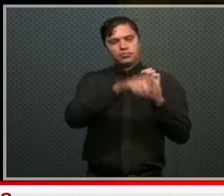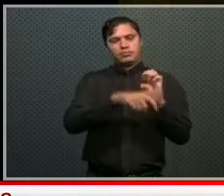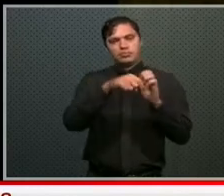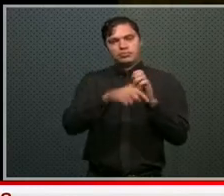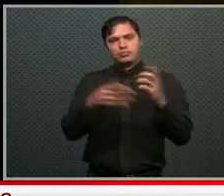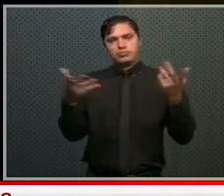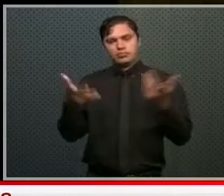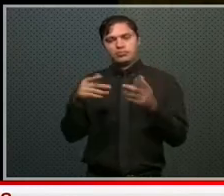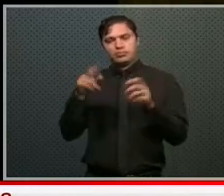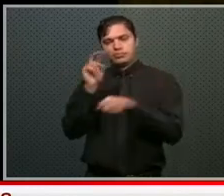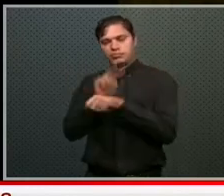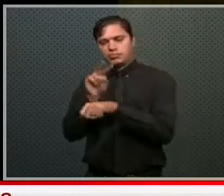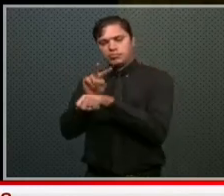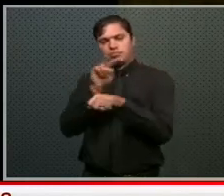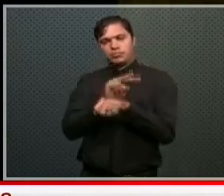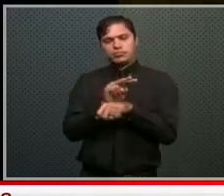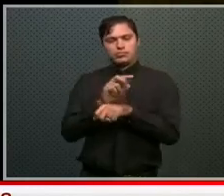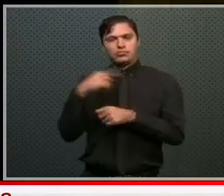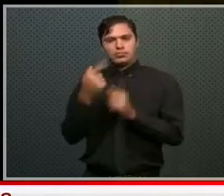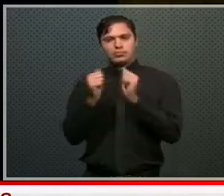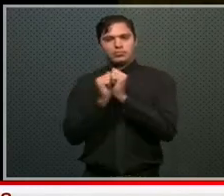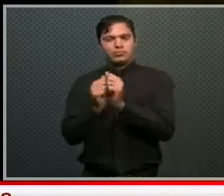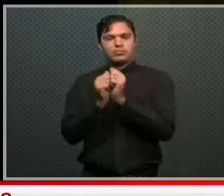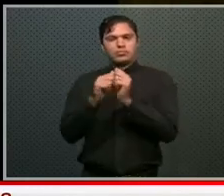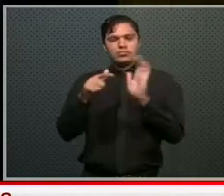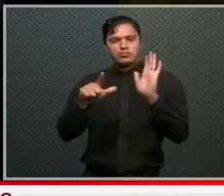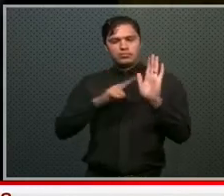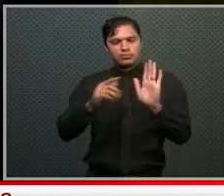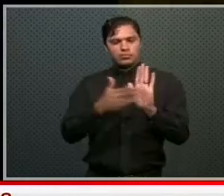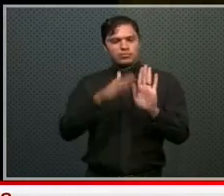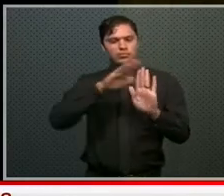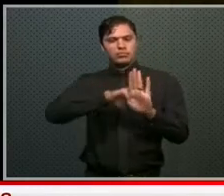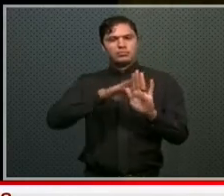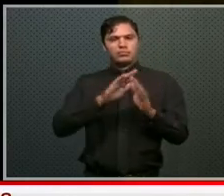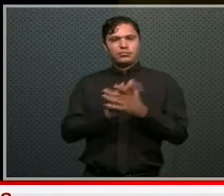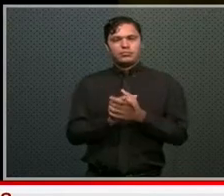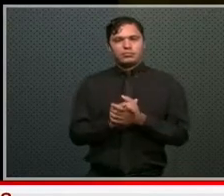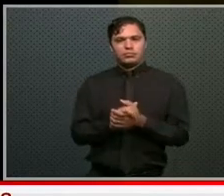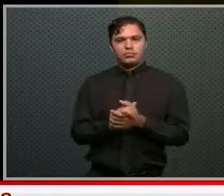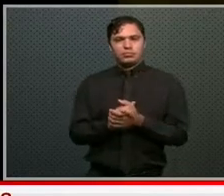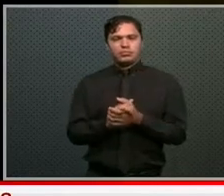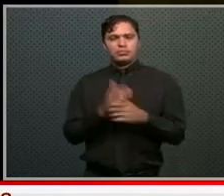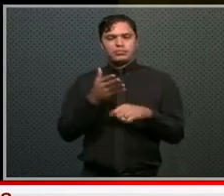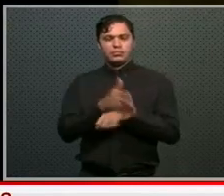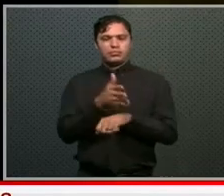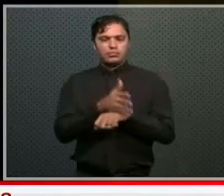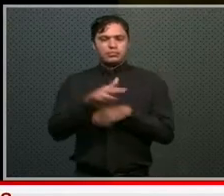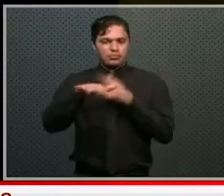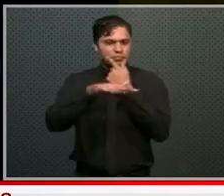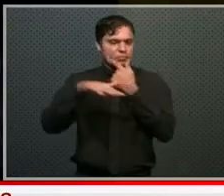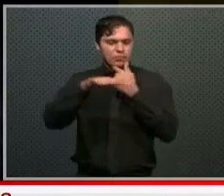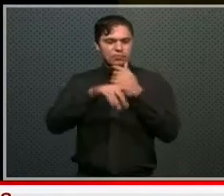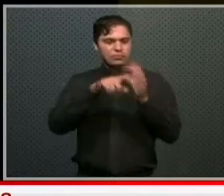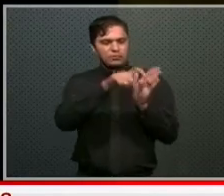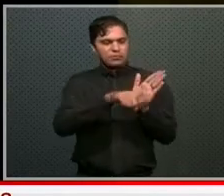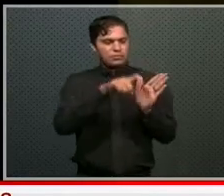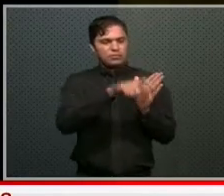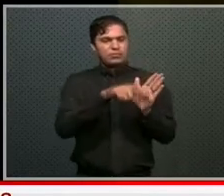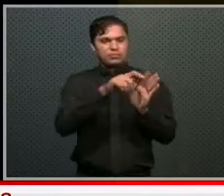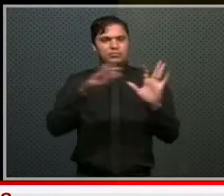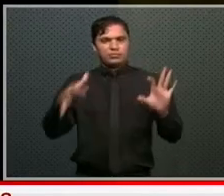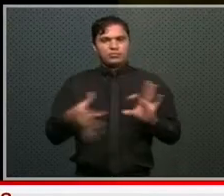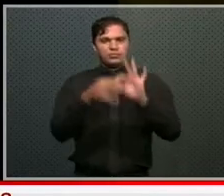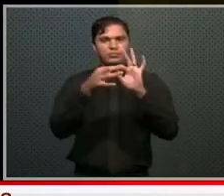fiscal como nós e estamos tendo a oportunidade de gerir a Superintendência Federal de agricultura dessa forma